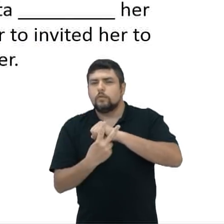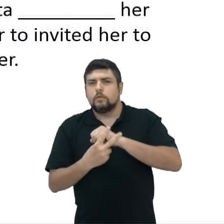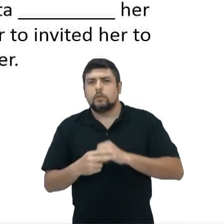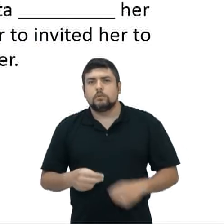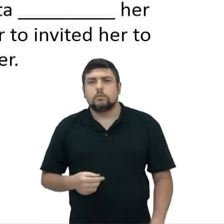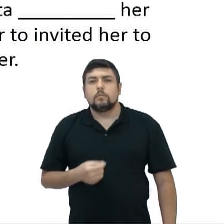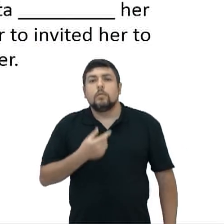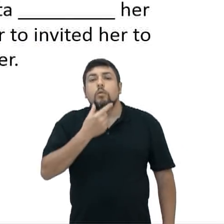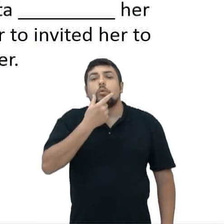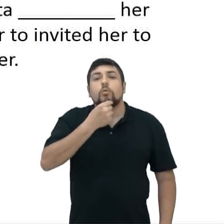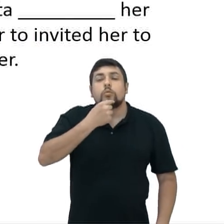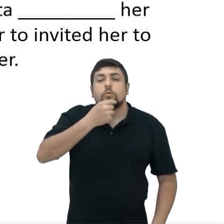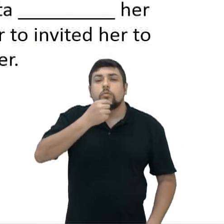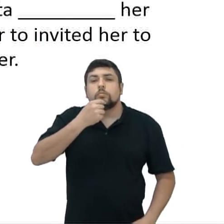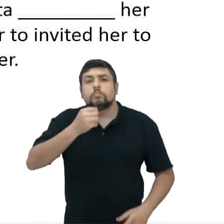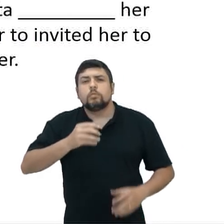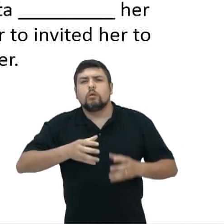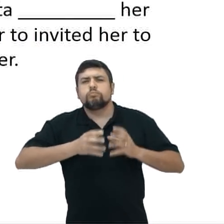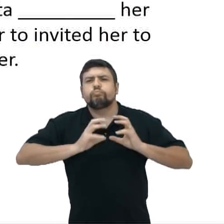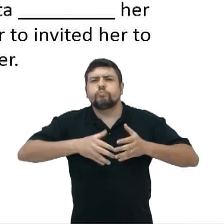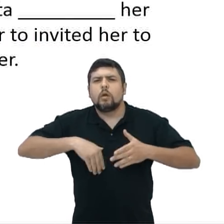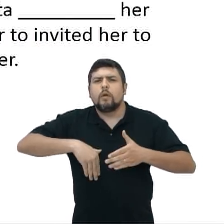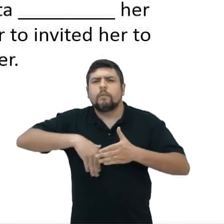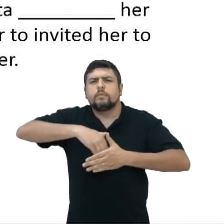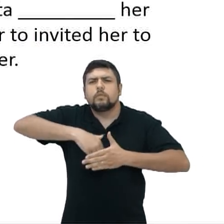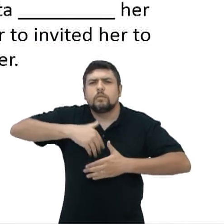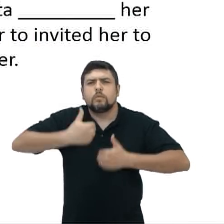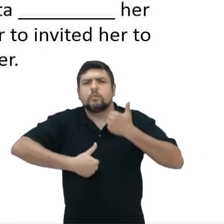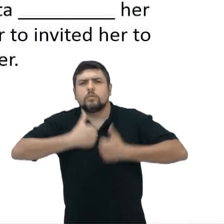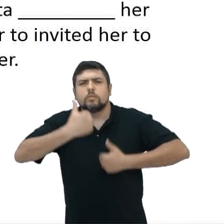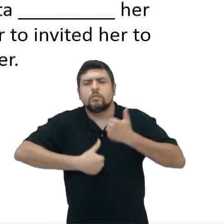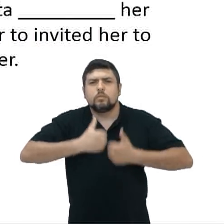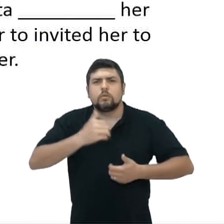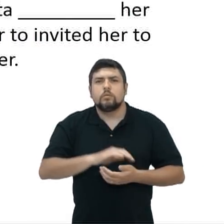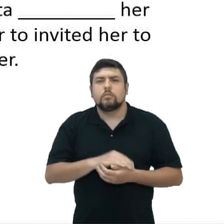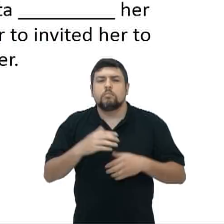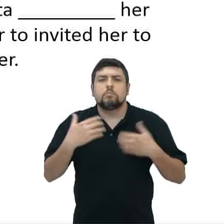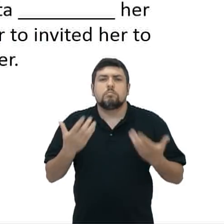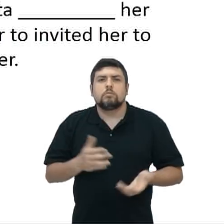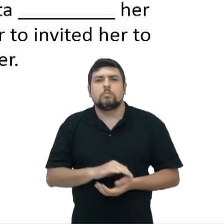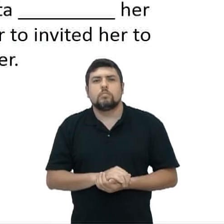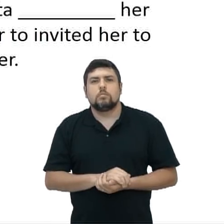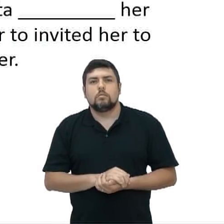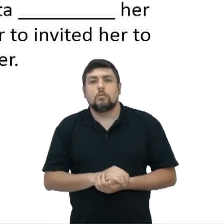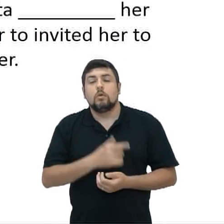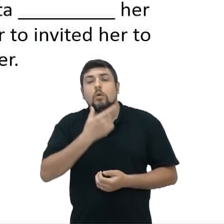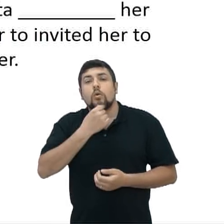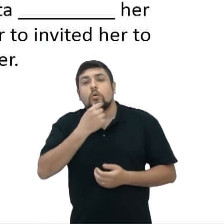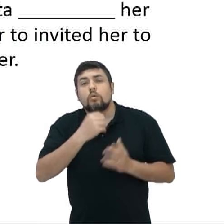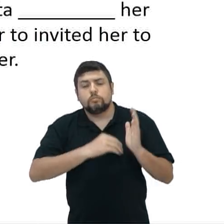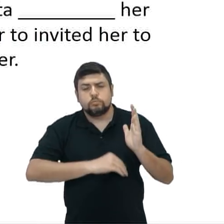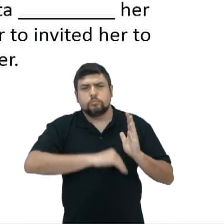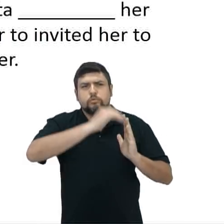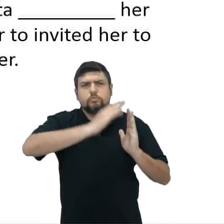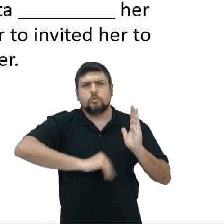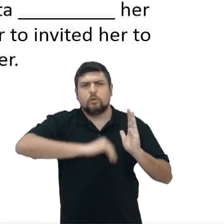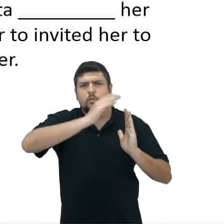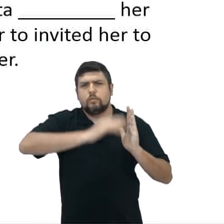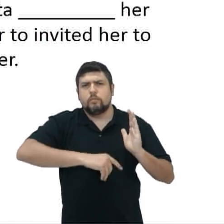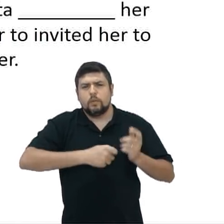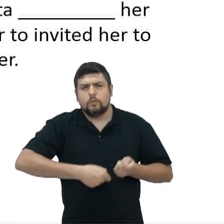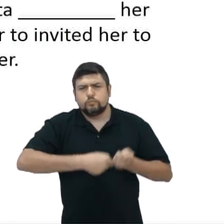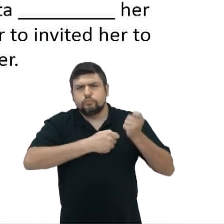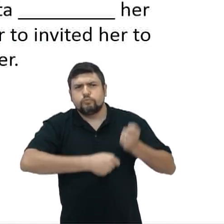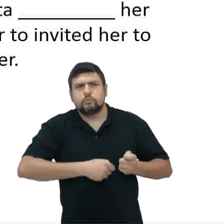está jogando futebol? Está chutando a bola? Não sei. O senhor, o que ele está fazendo? Pintando a cerca. E